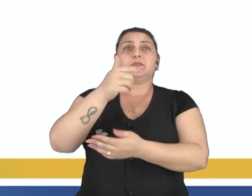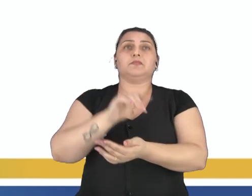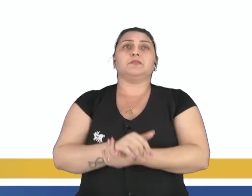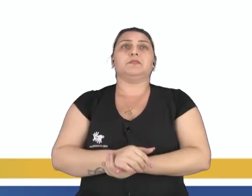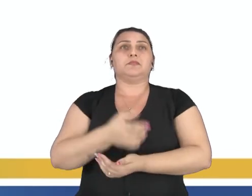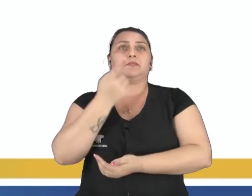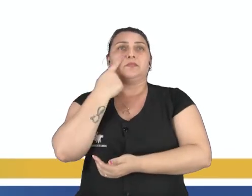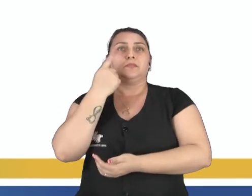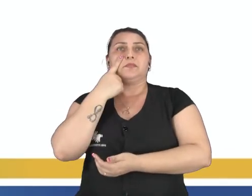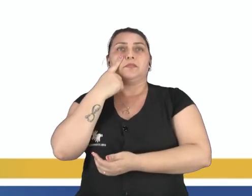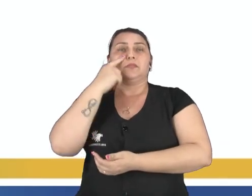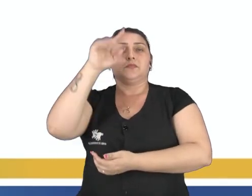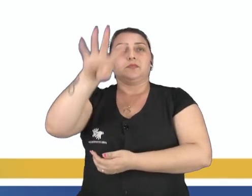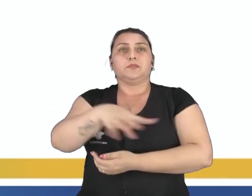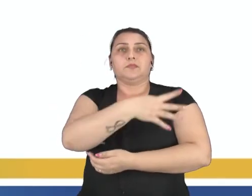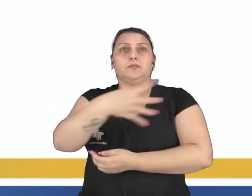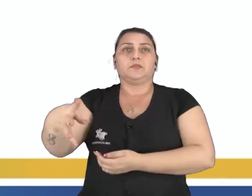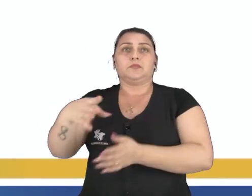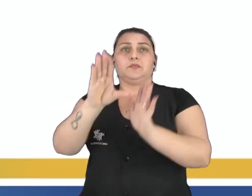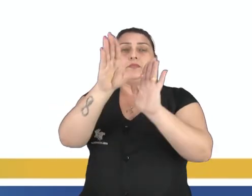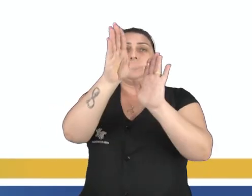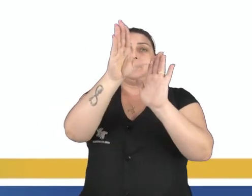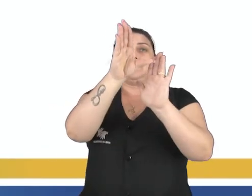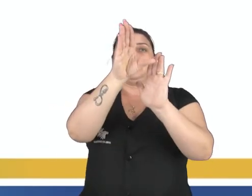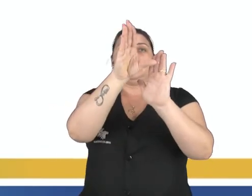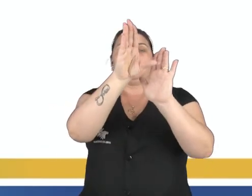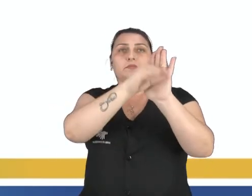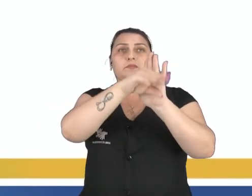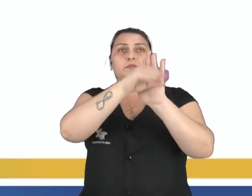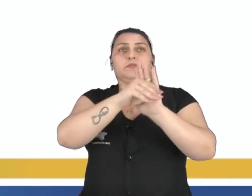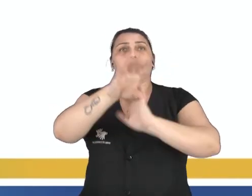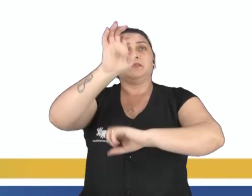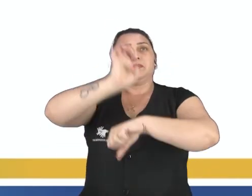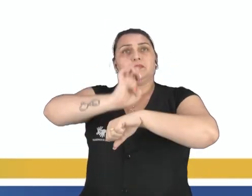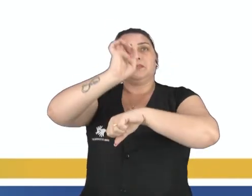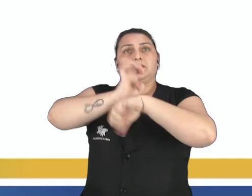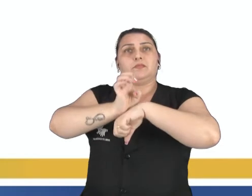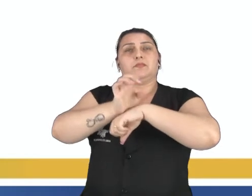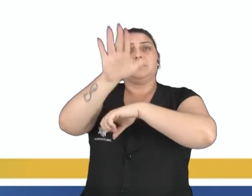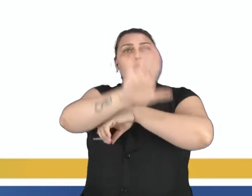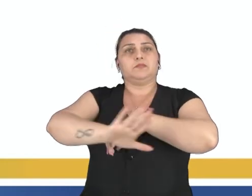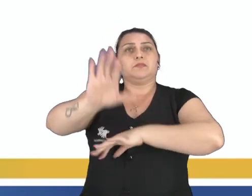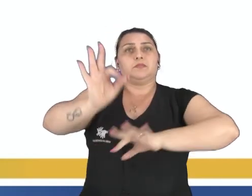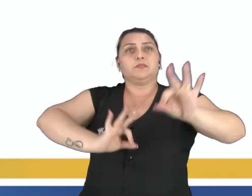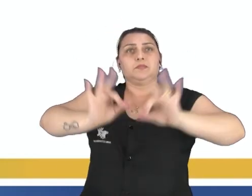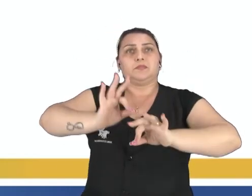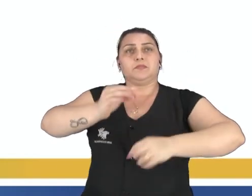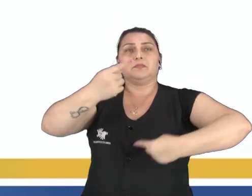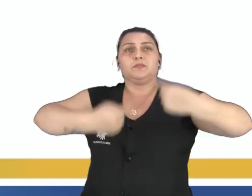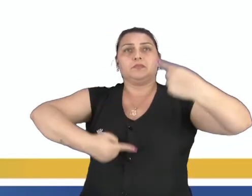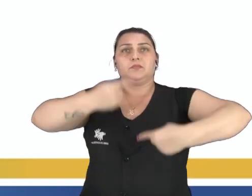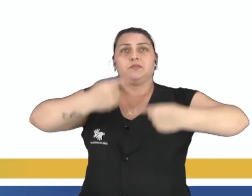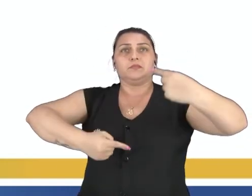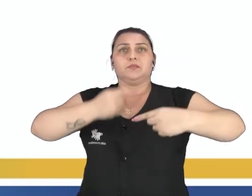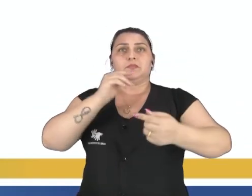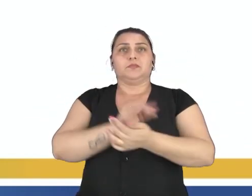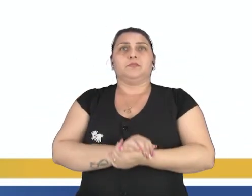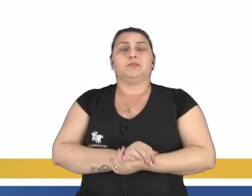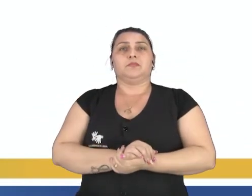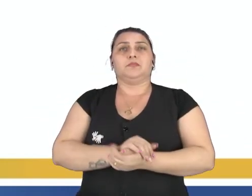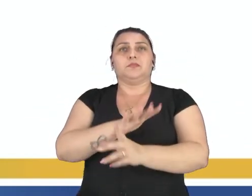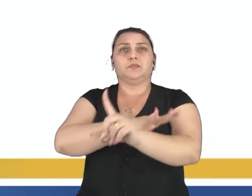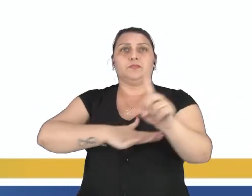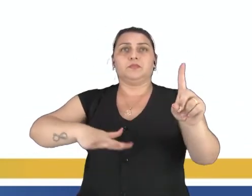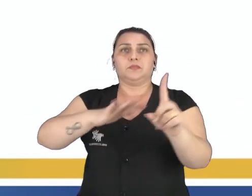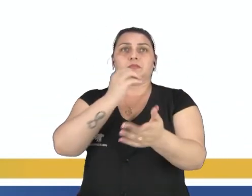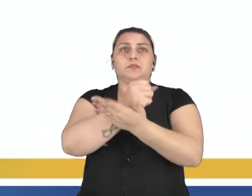questão, observem. Leia um mapa conceitual. Aí tem um mapa, o Estado Nacional, é um tipo de organização política, concretiza-se